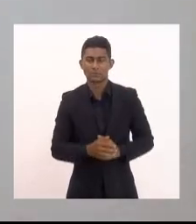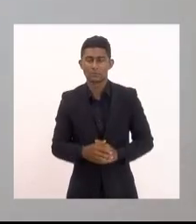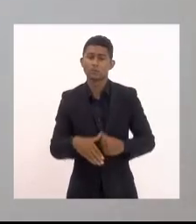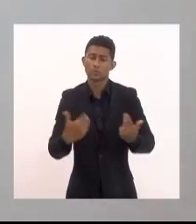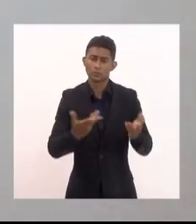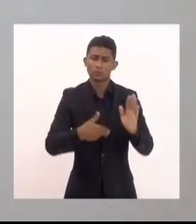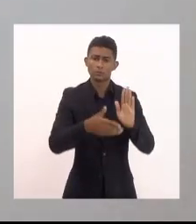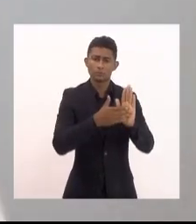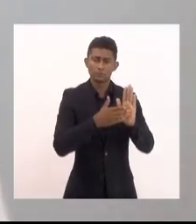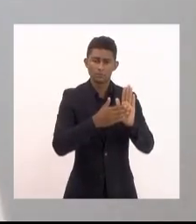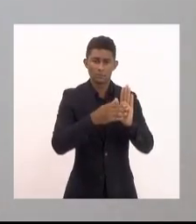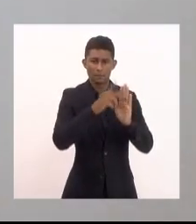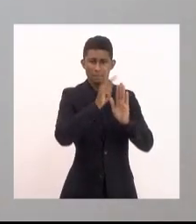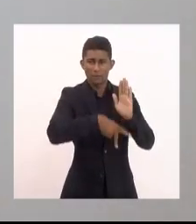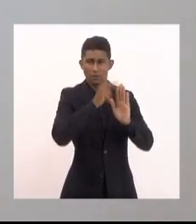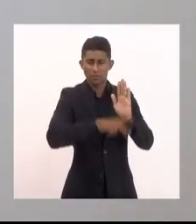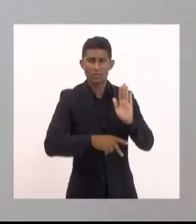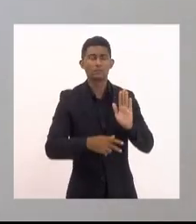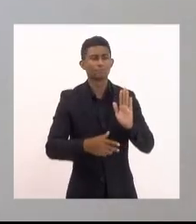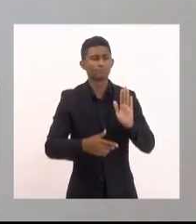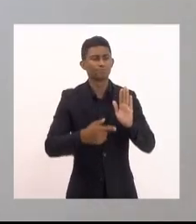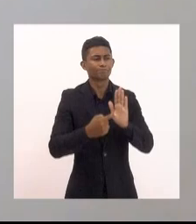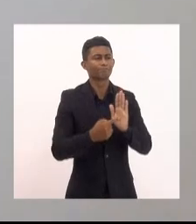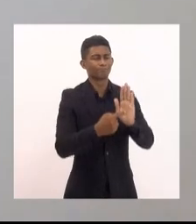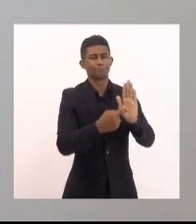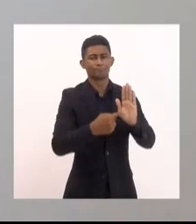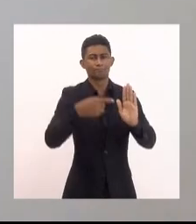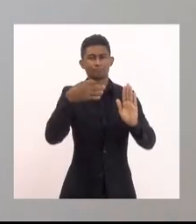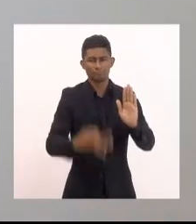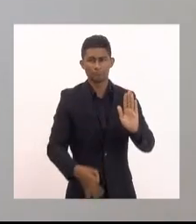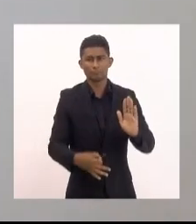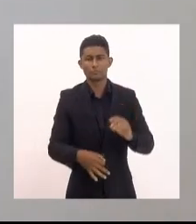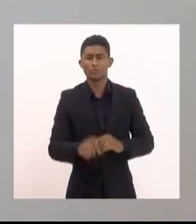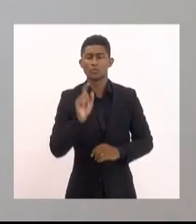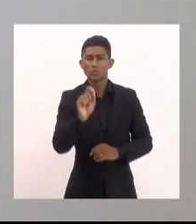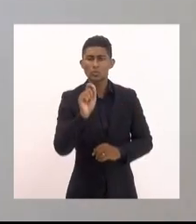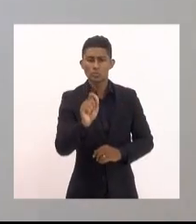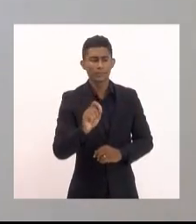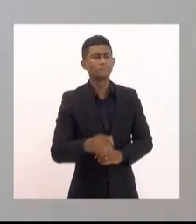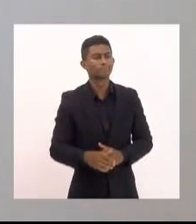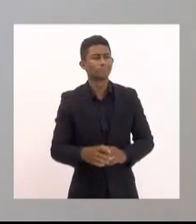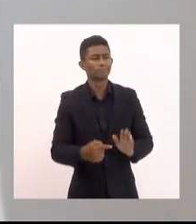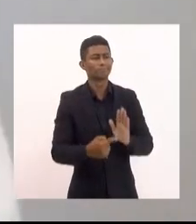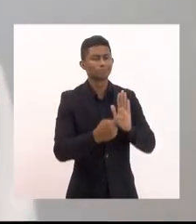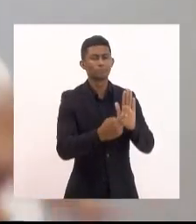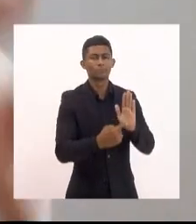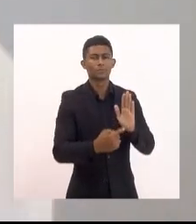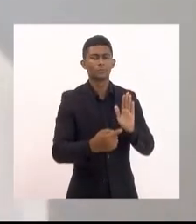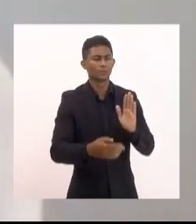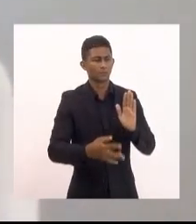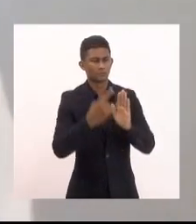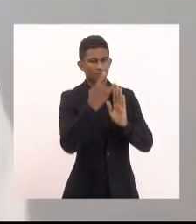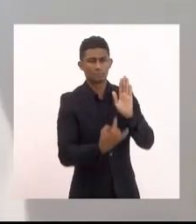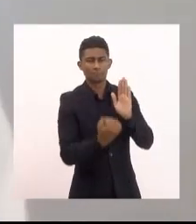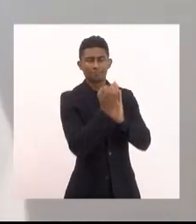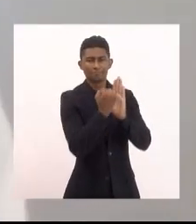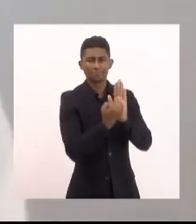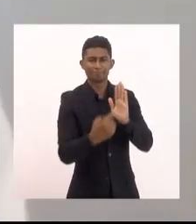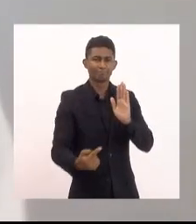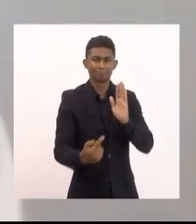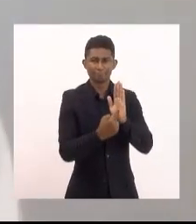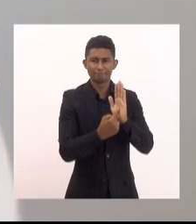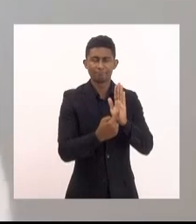projeto, ele reforça politicamente, essa que é a verdade, o reconhecimento que está em processo